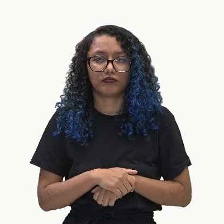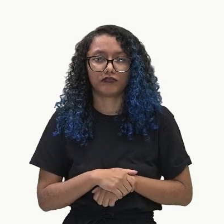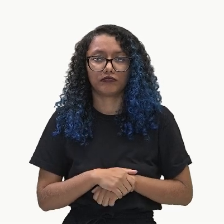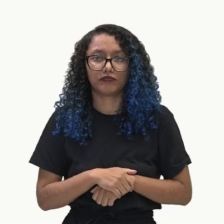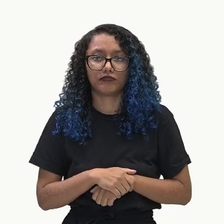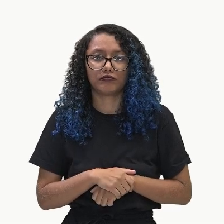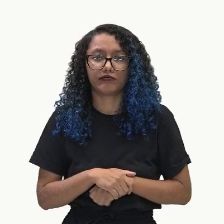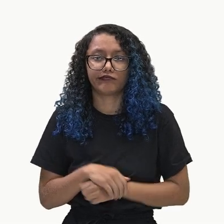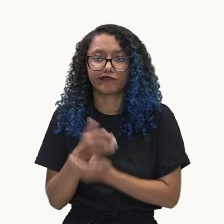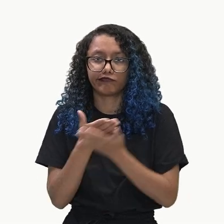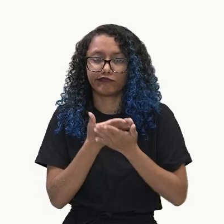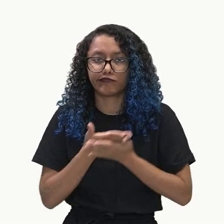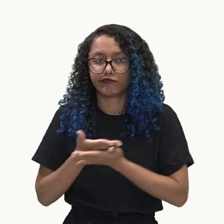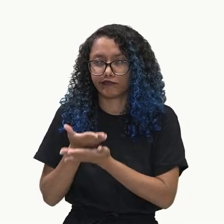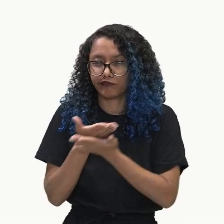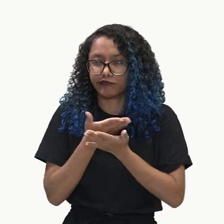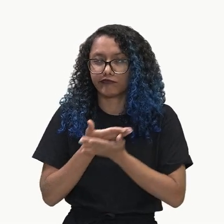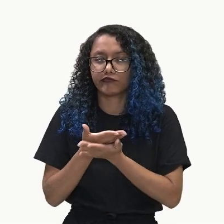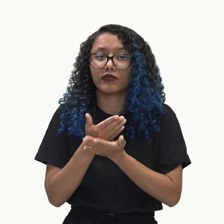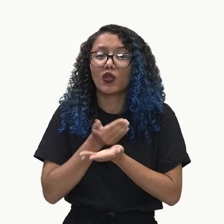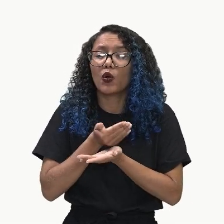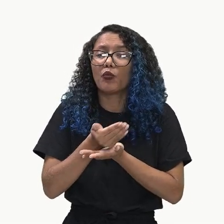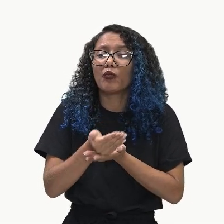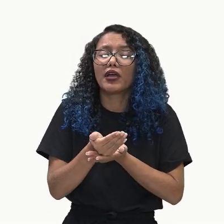e tudo vai iniciar